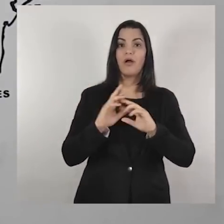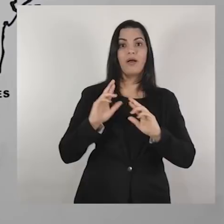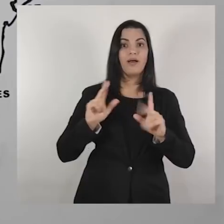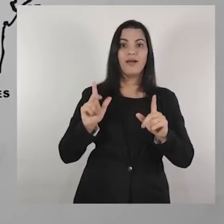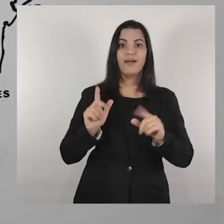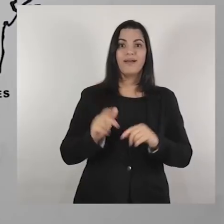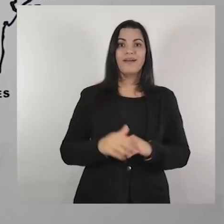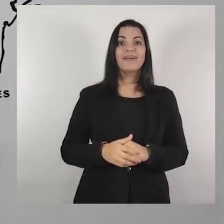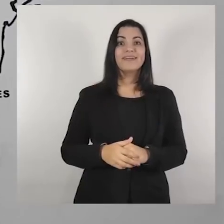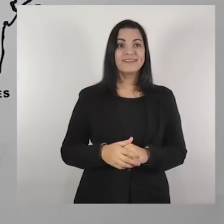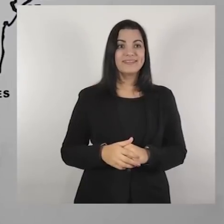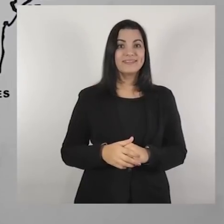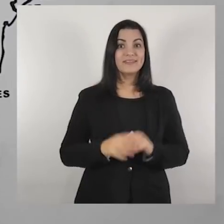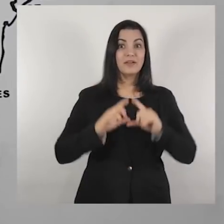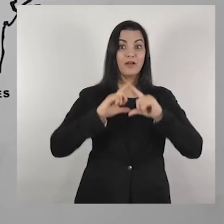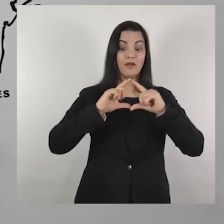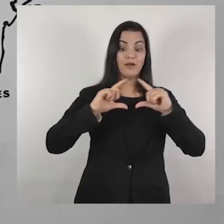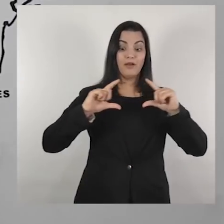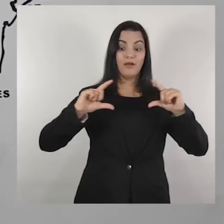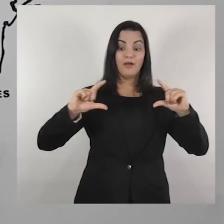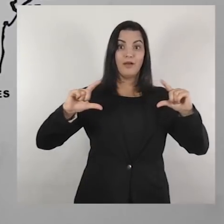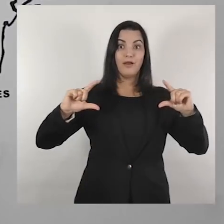virar,